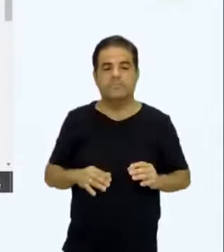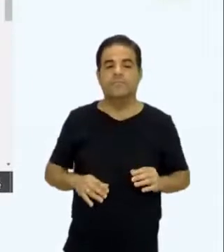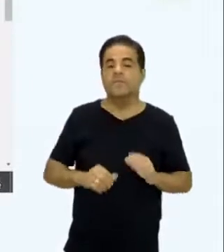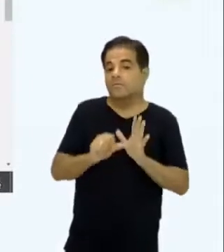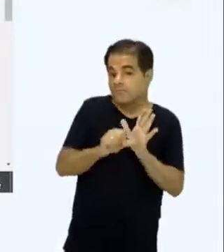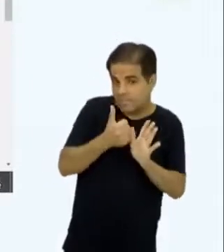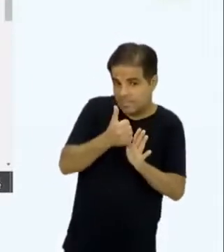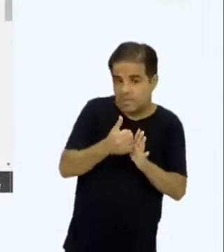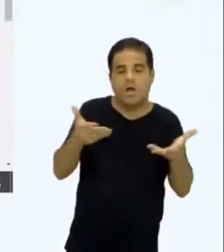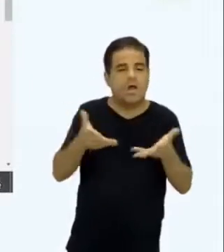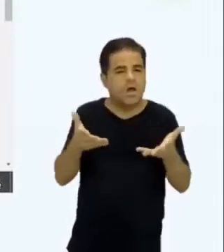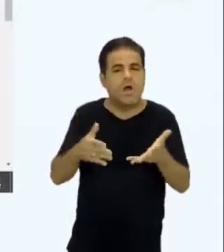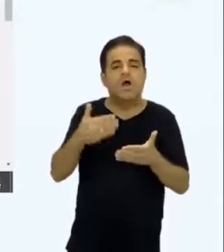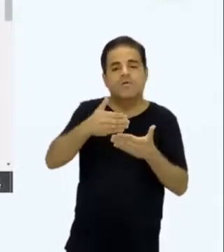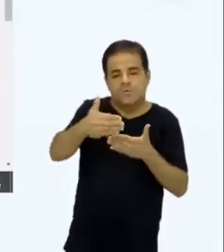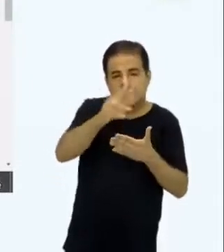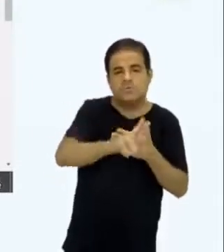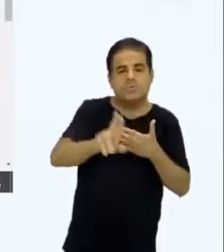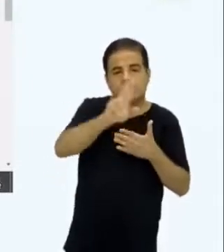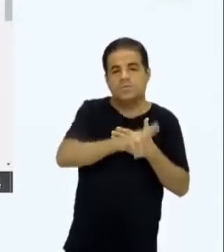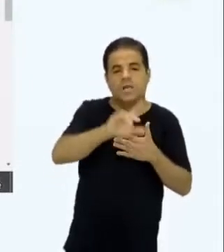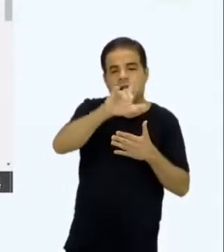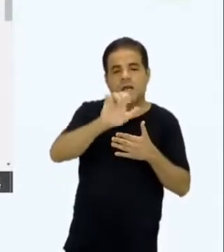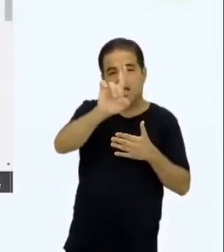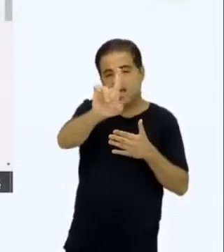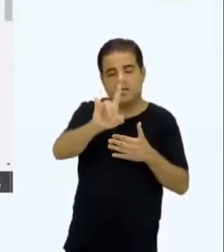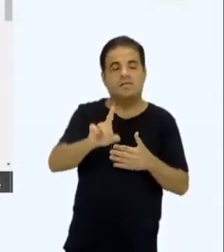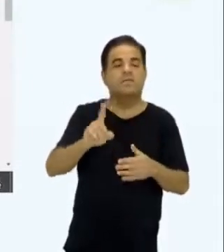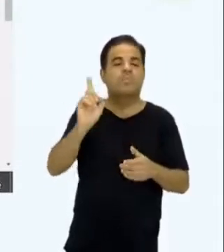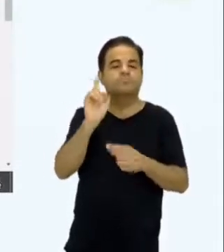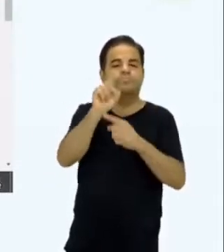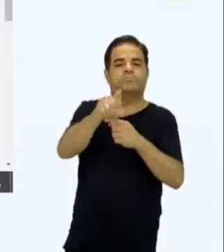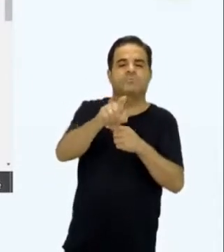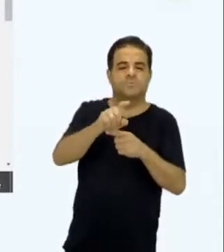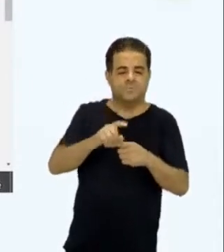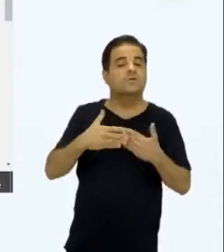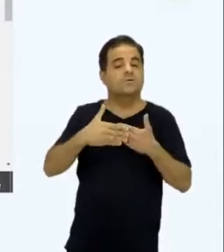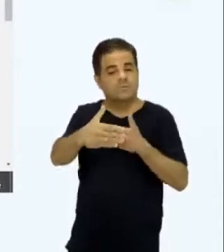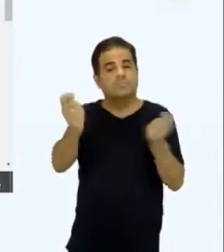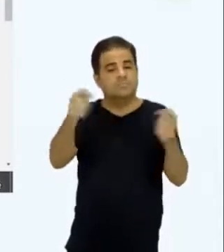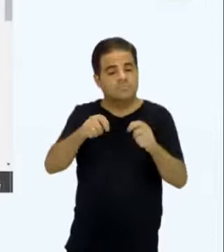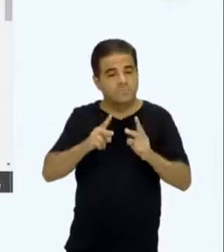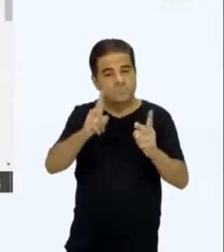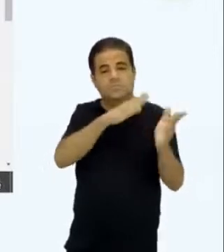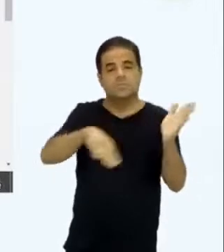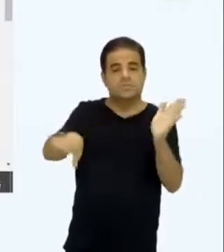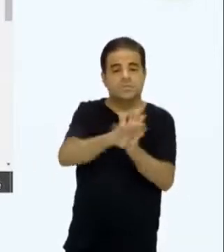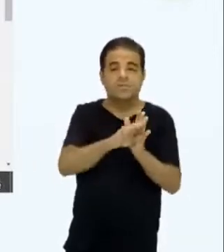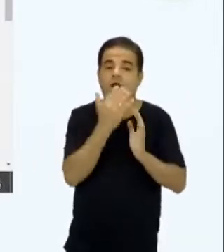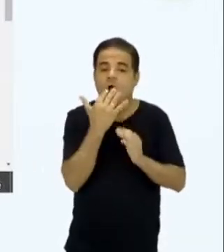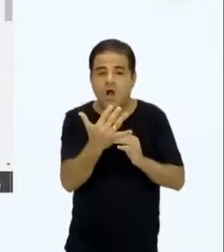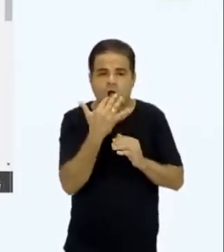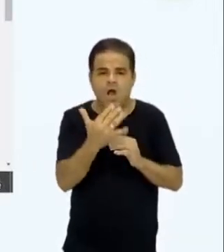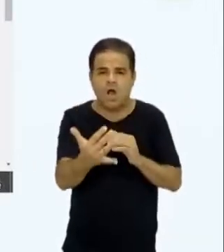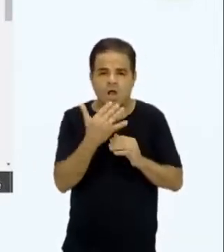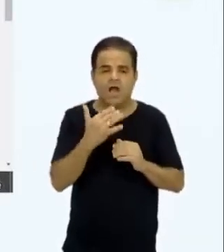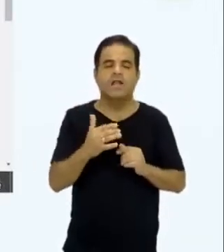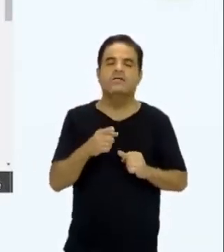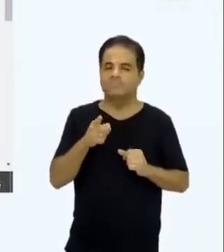primeiro momento, nós vamos utilizar o nosso LED. Ao clicar nele, você pode modificar a cor. Então, eu vou colocar um LED azul.